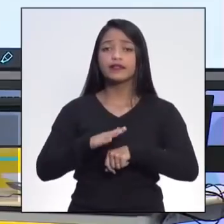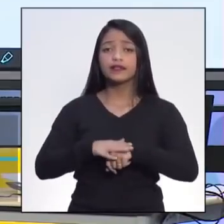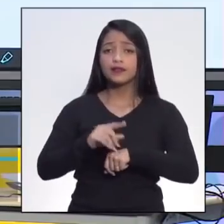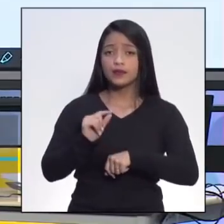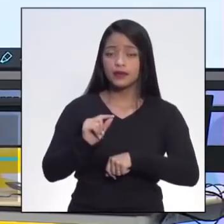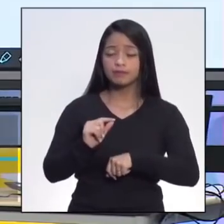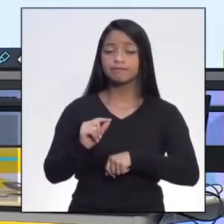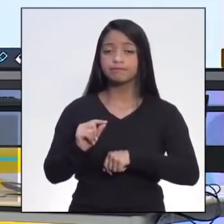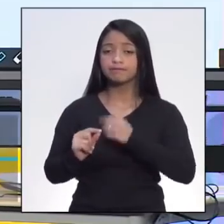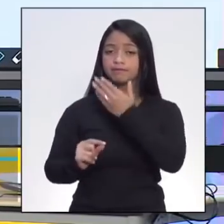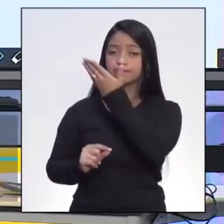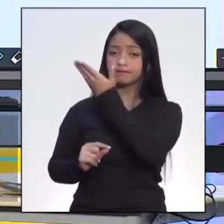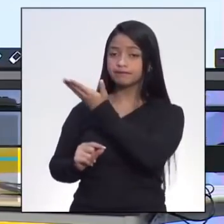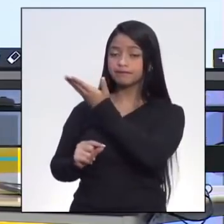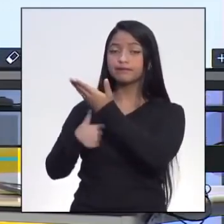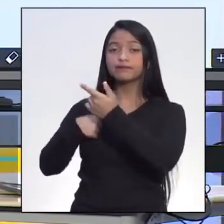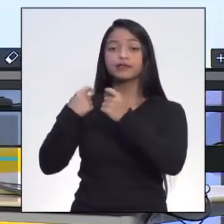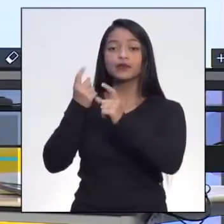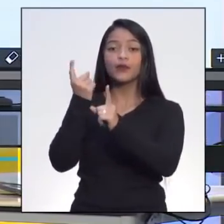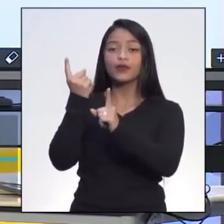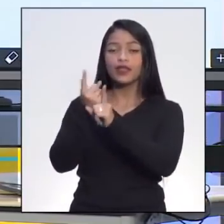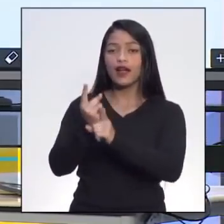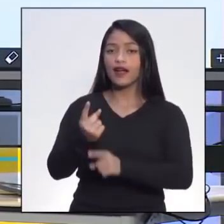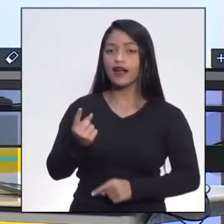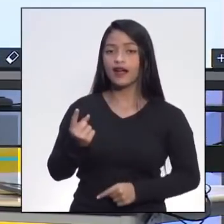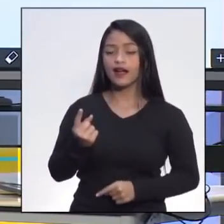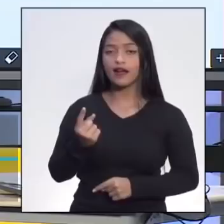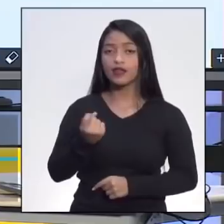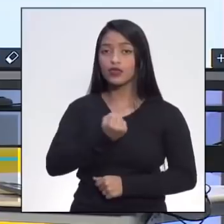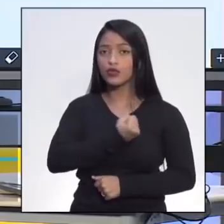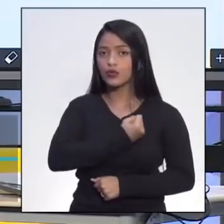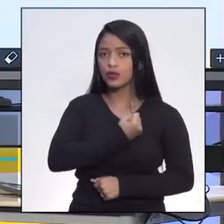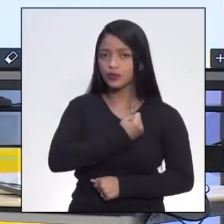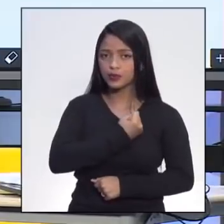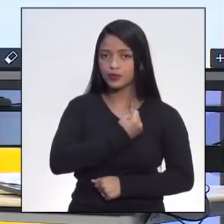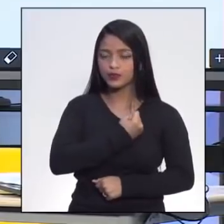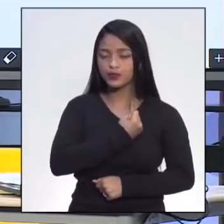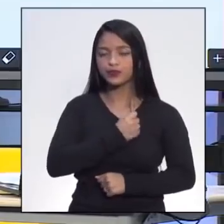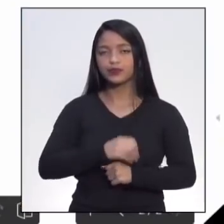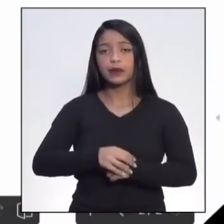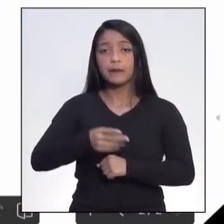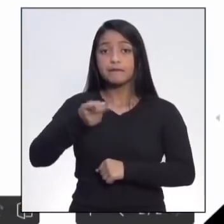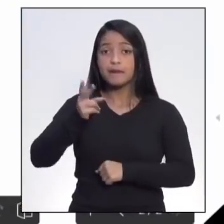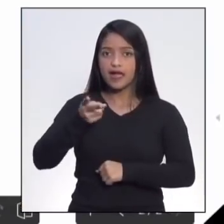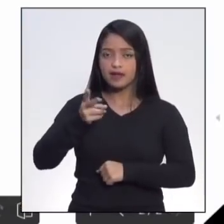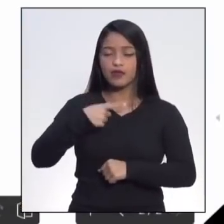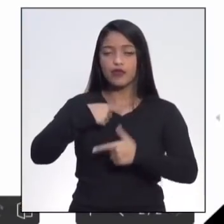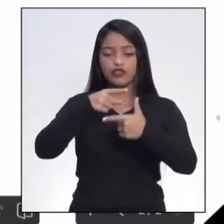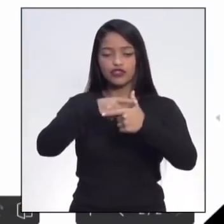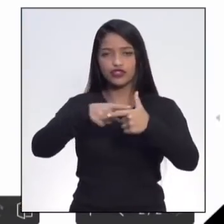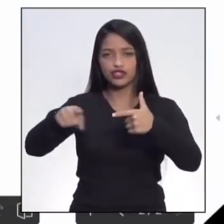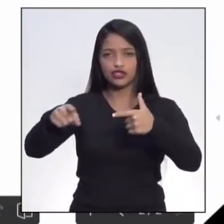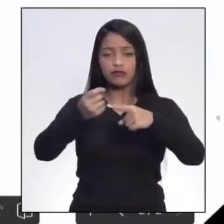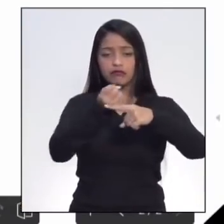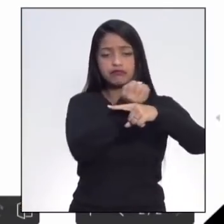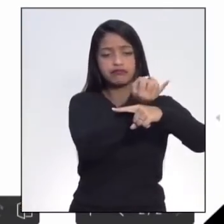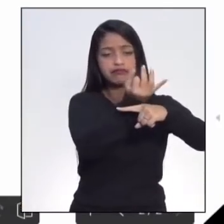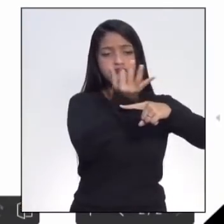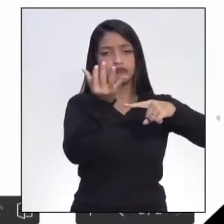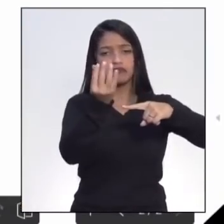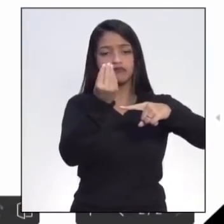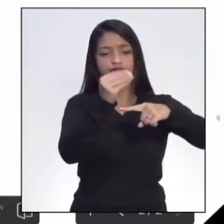achar um valor aonde o mesmo valor eu vou dividir numerador e o